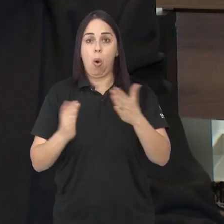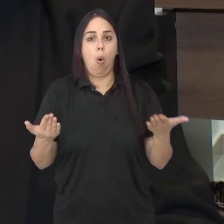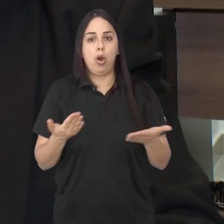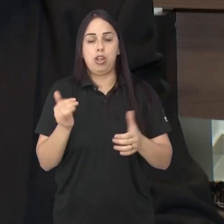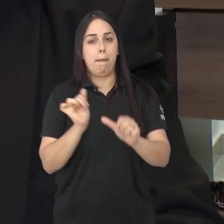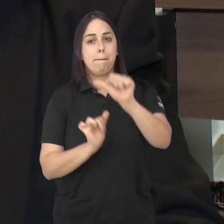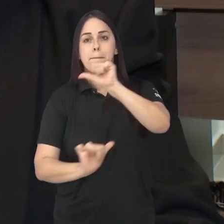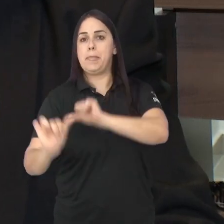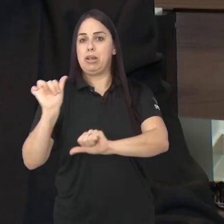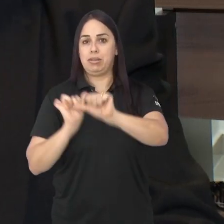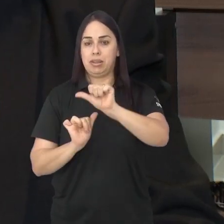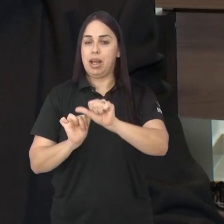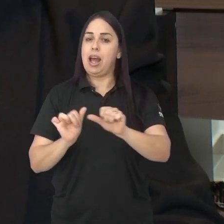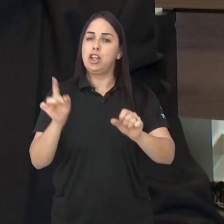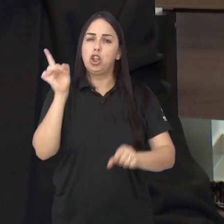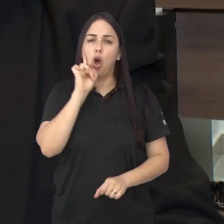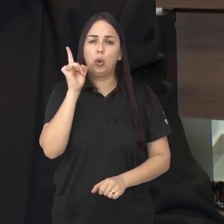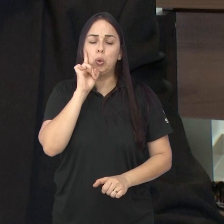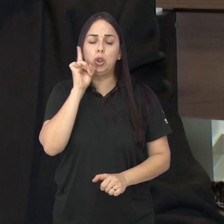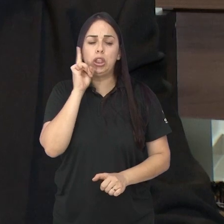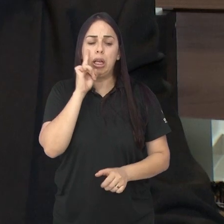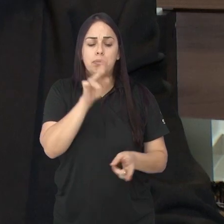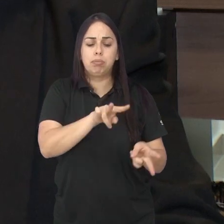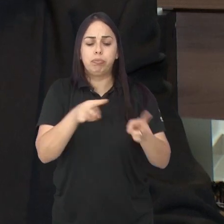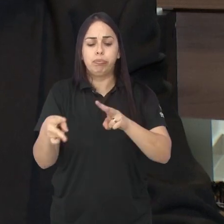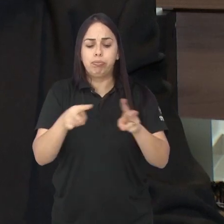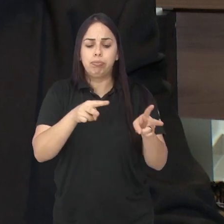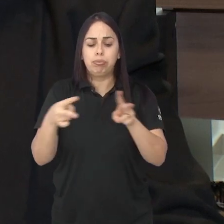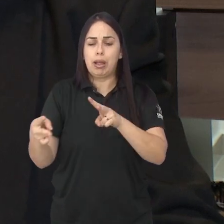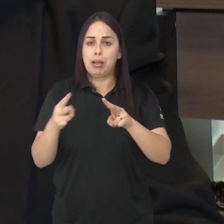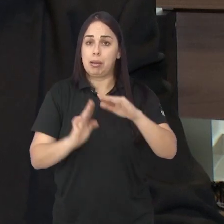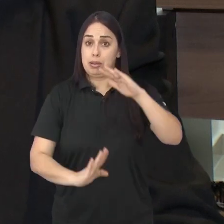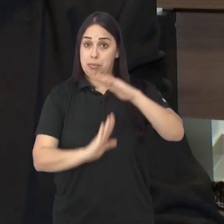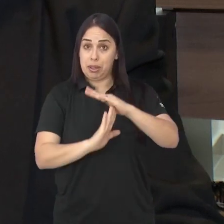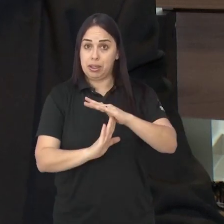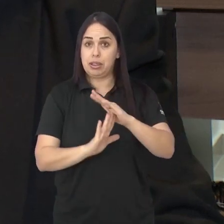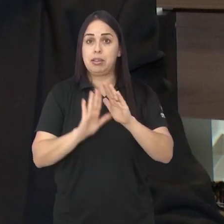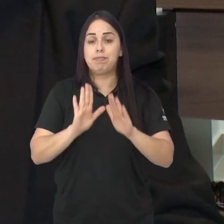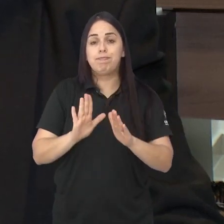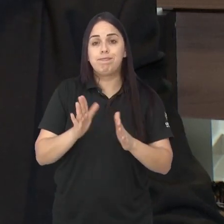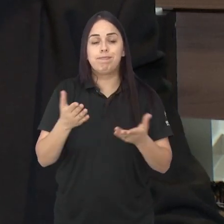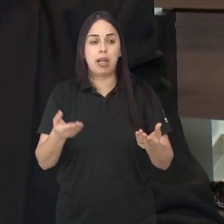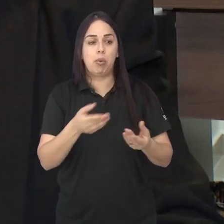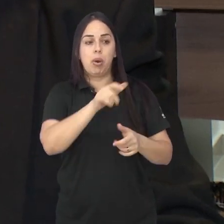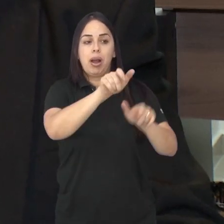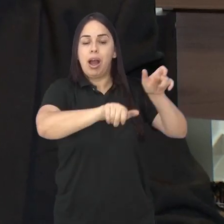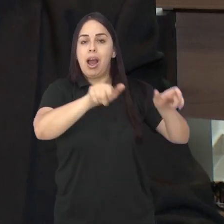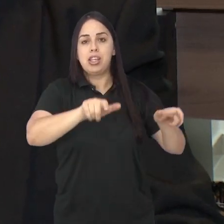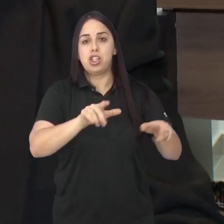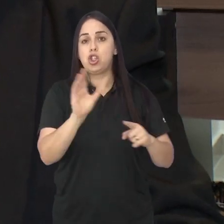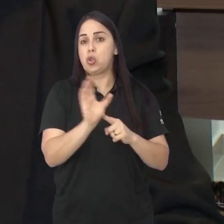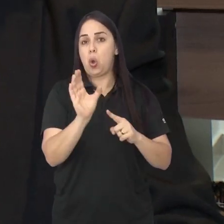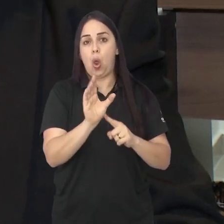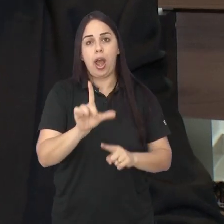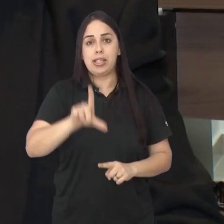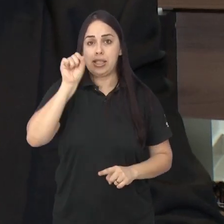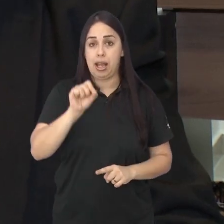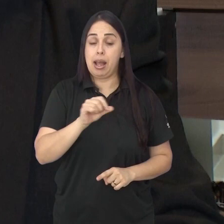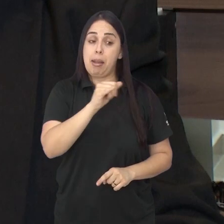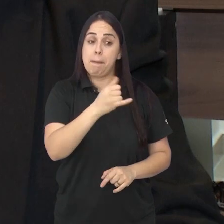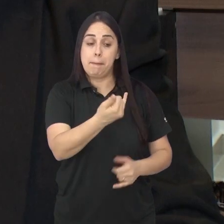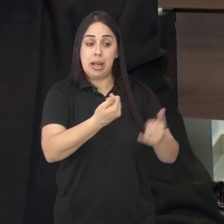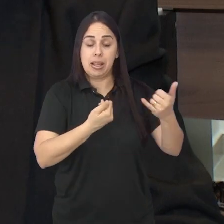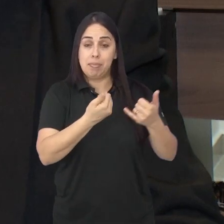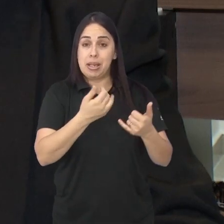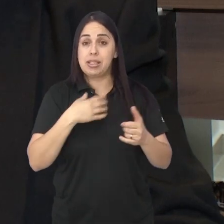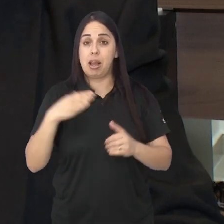não é mais por transação, é um limite diário, né? E esse limite ele sofre alteração de acordo com o cliente. Então, o cliente tem que